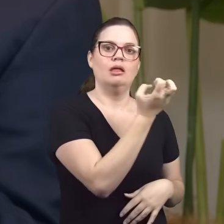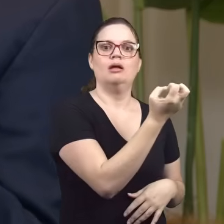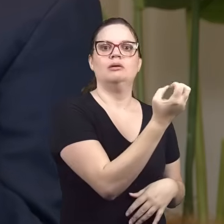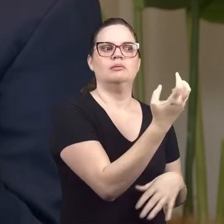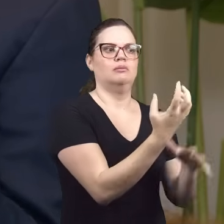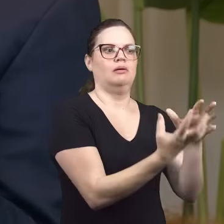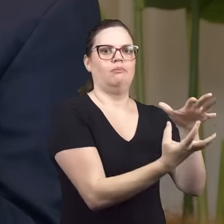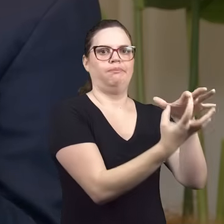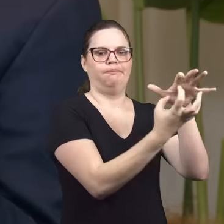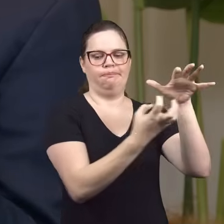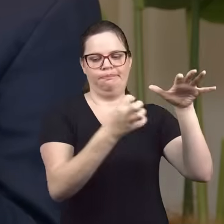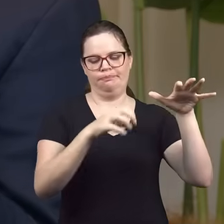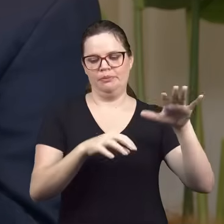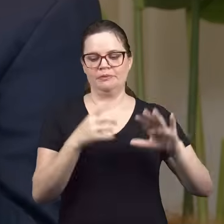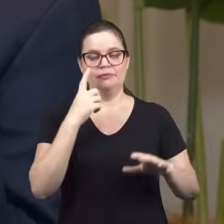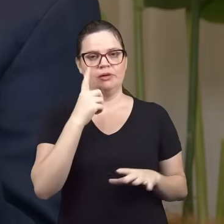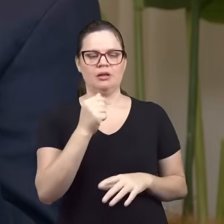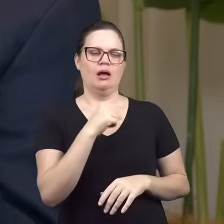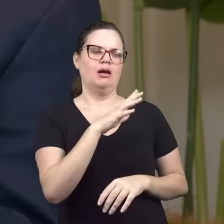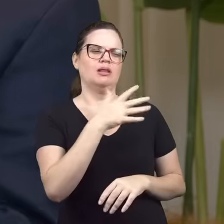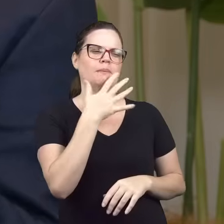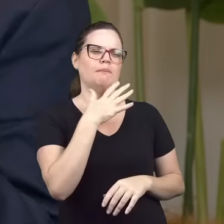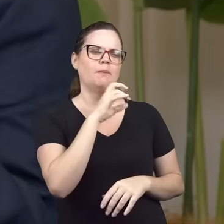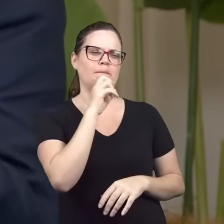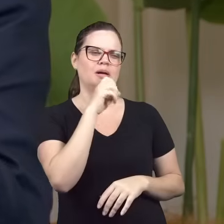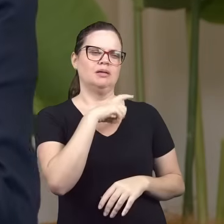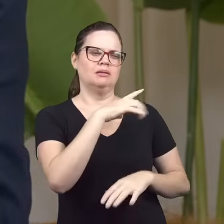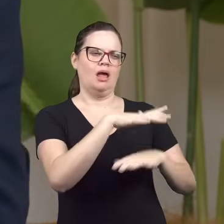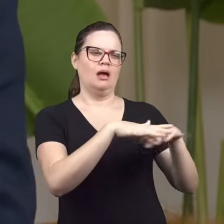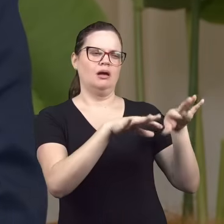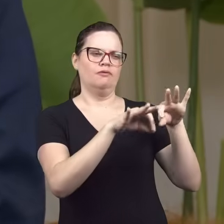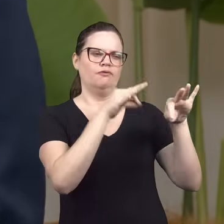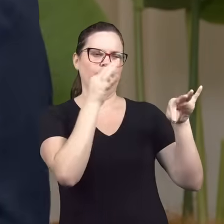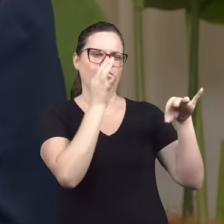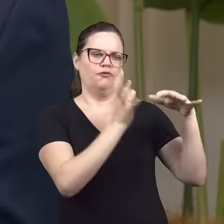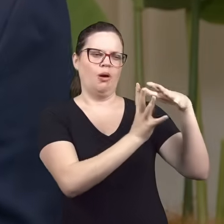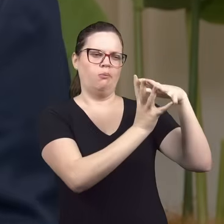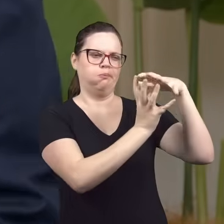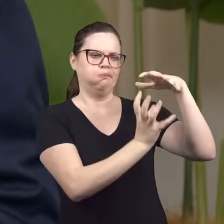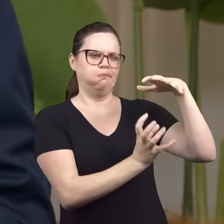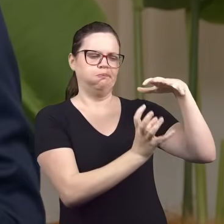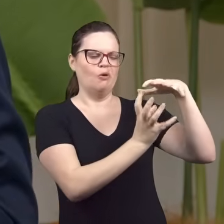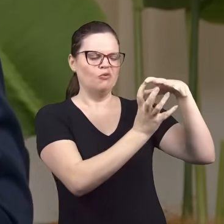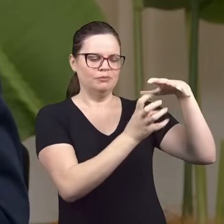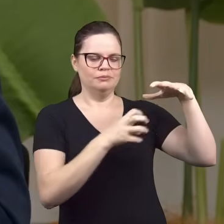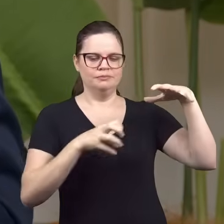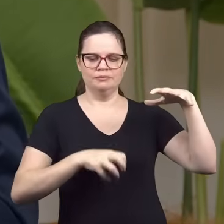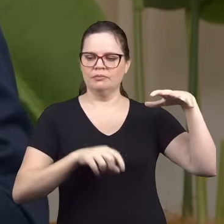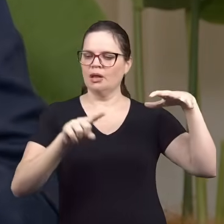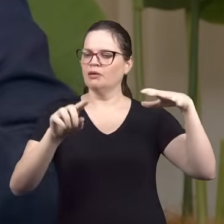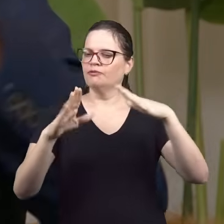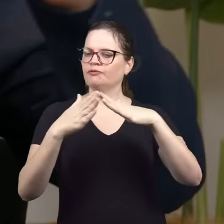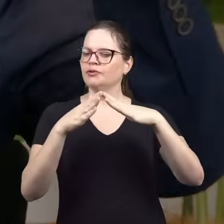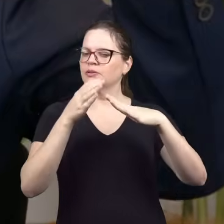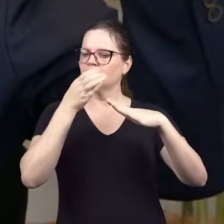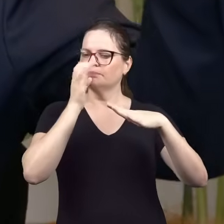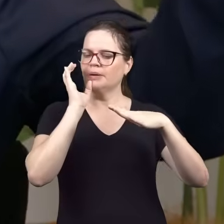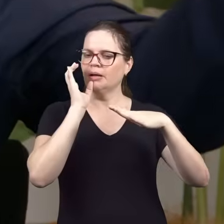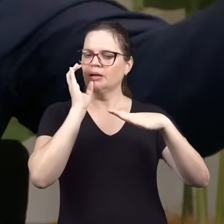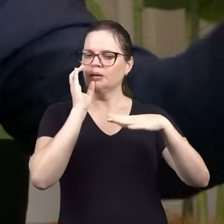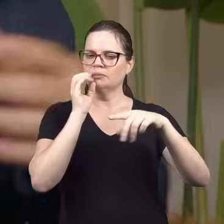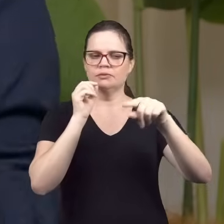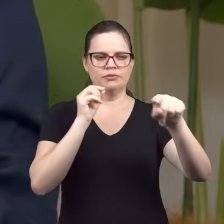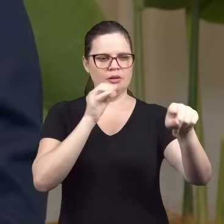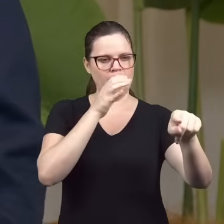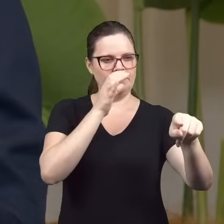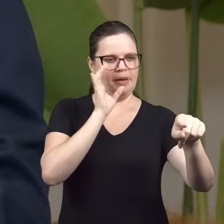eles pensar, bom, papai tem uma vinha, nós vamos colher as uvas, o vizinho bebe, o outro